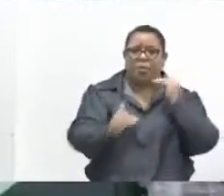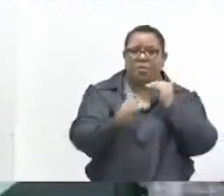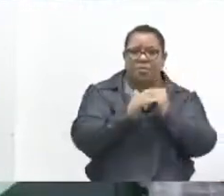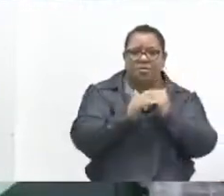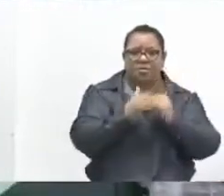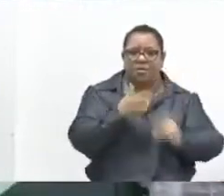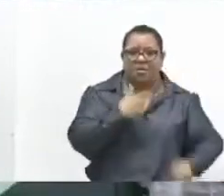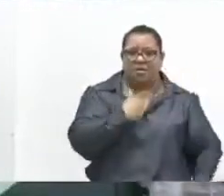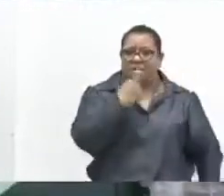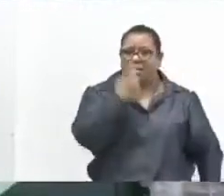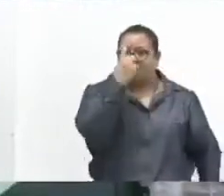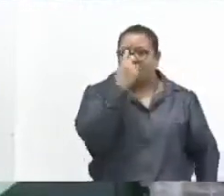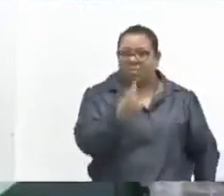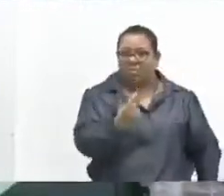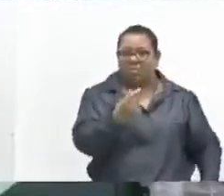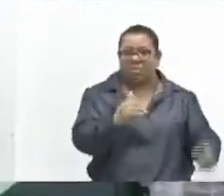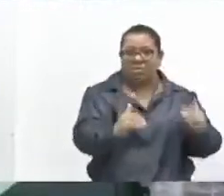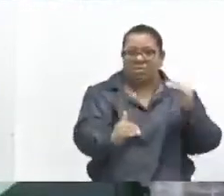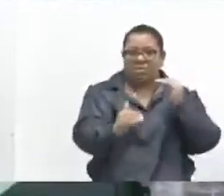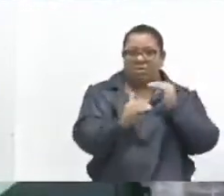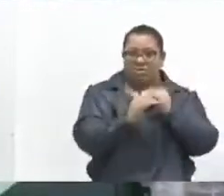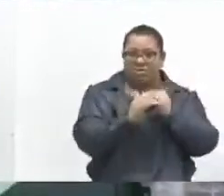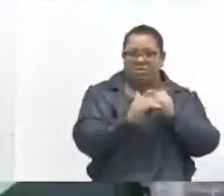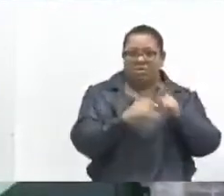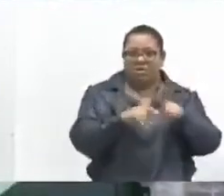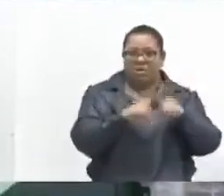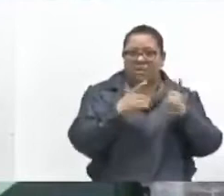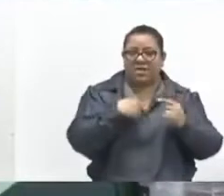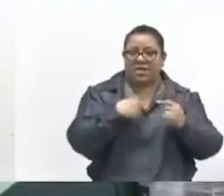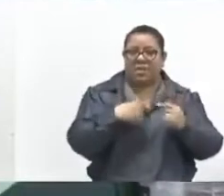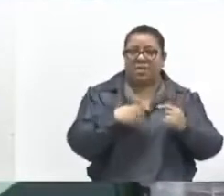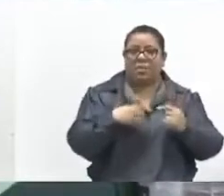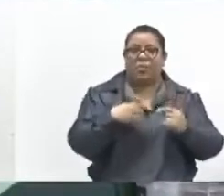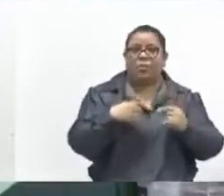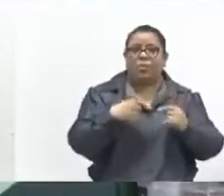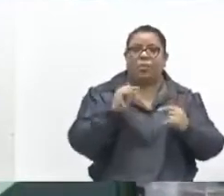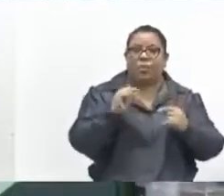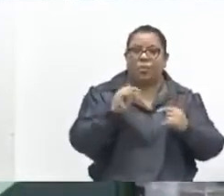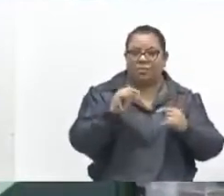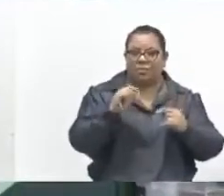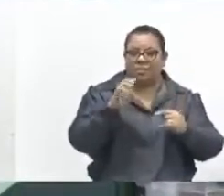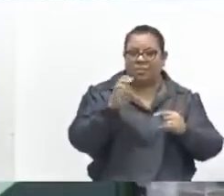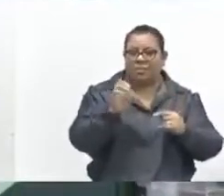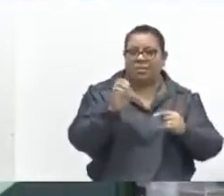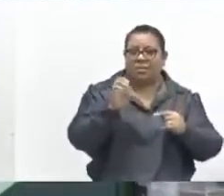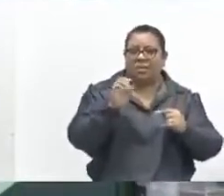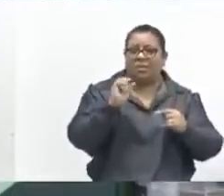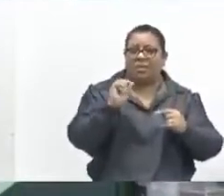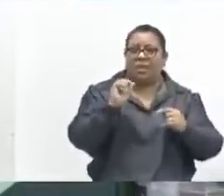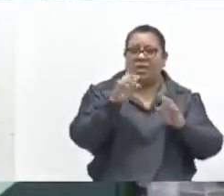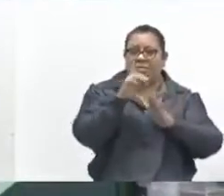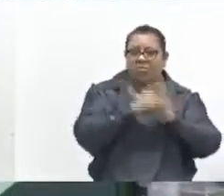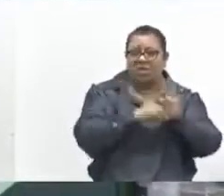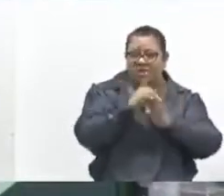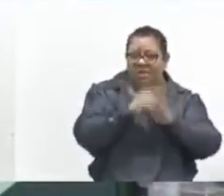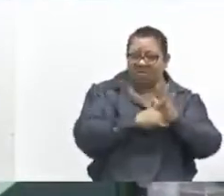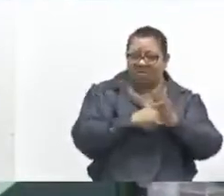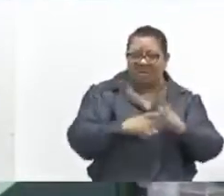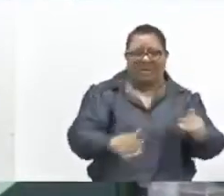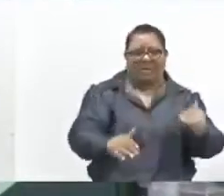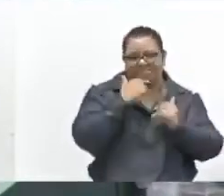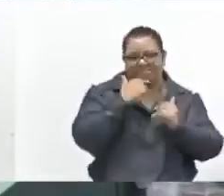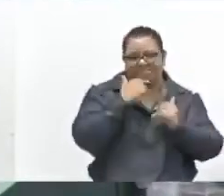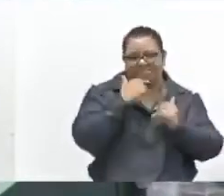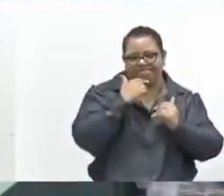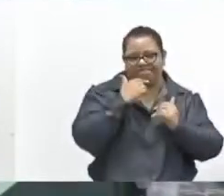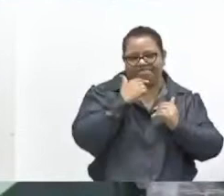uma das pessoas que eu não coloco igualdade, mas é equidade. Equidade de direitos. A gente nunca vai ter igualdade de